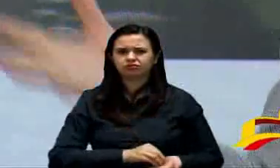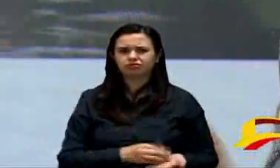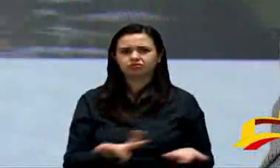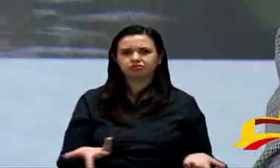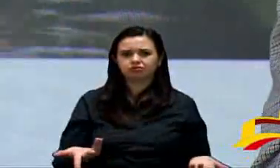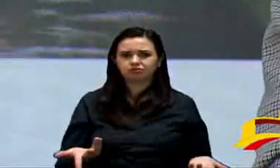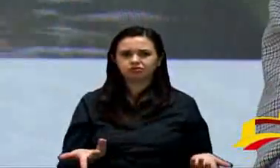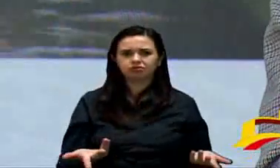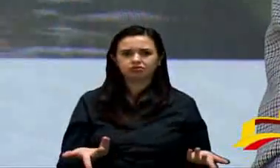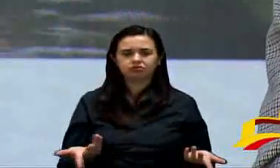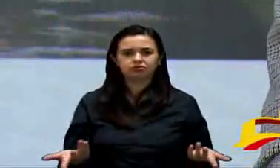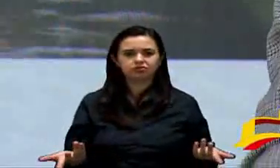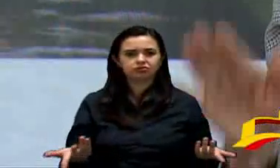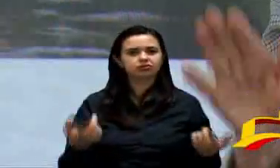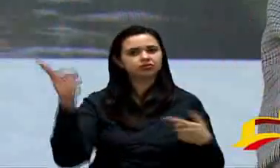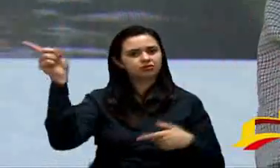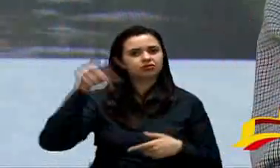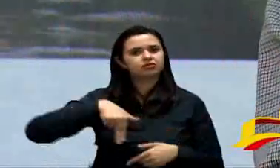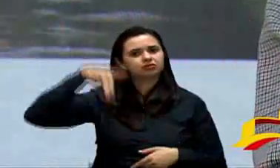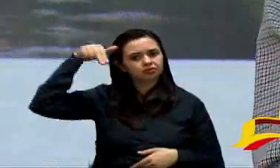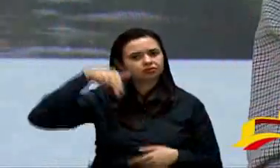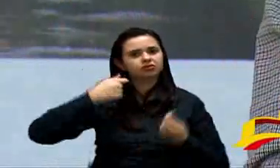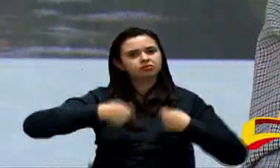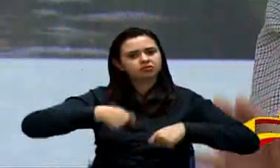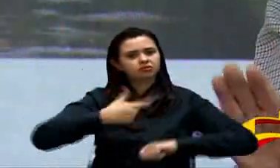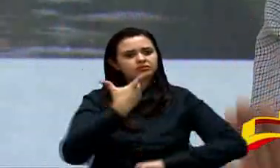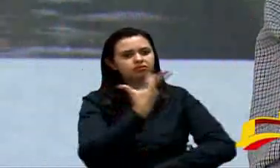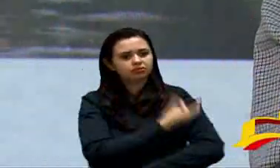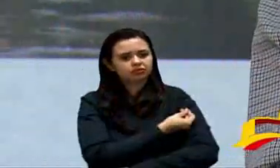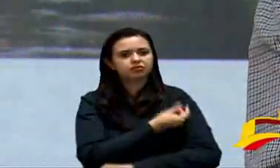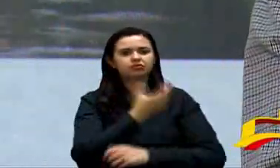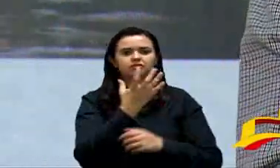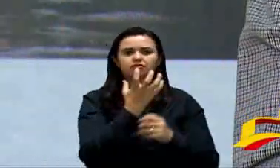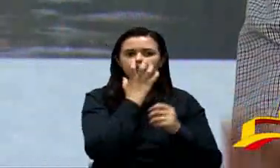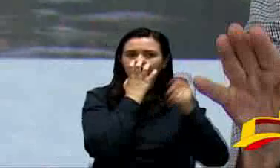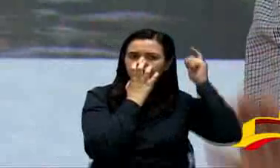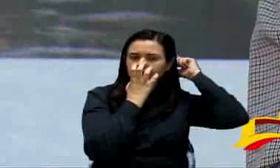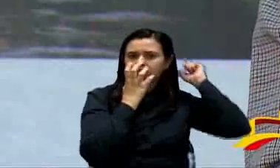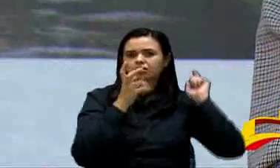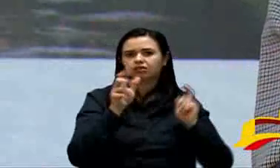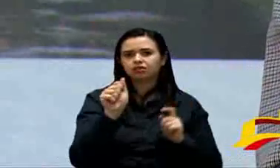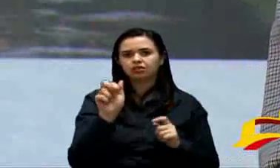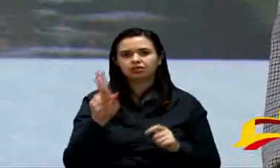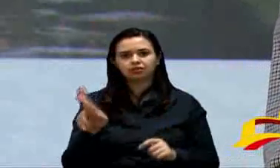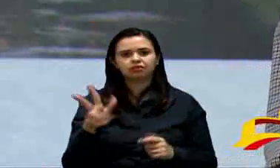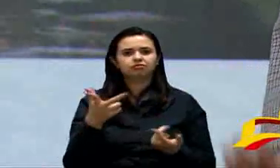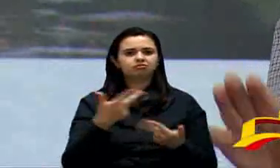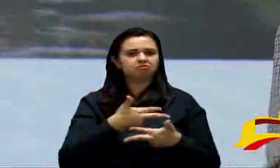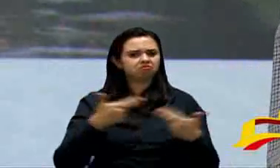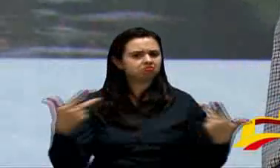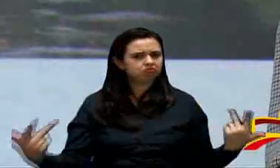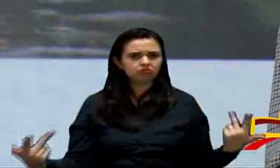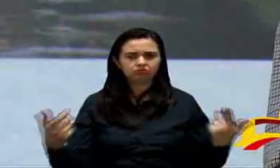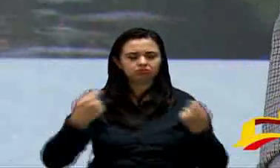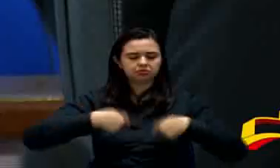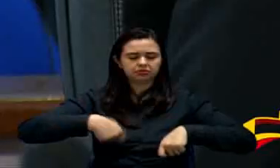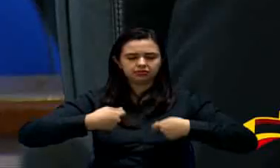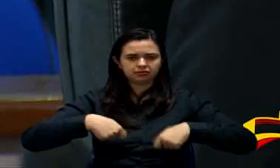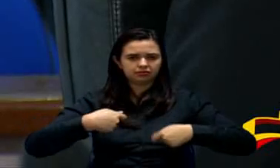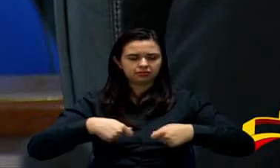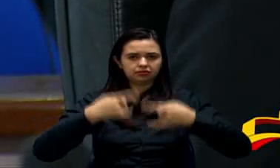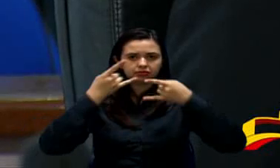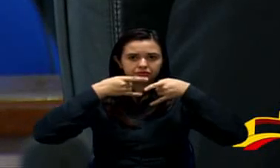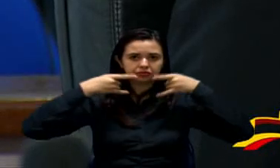do mundo aquilo que o Nordeste precisava em termos de vacina, de respiradores e de outros insumos, máscaras,